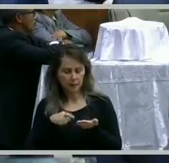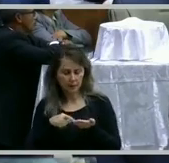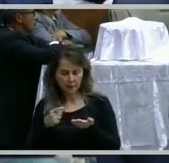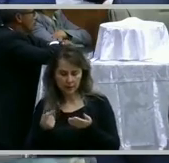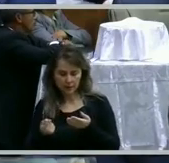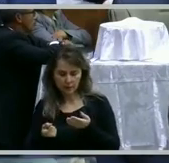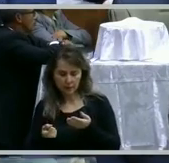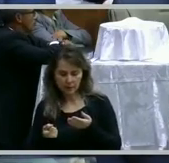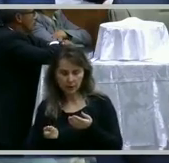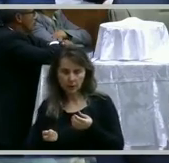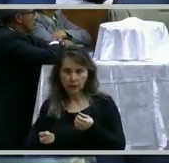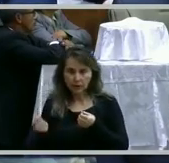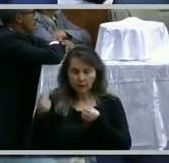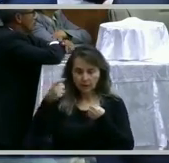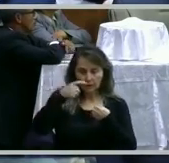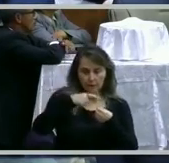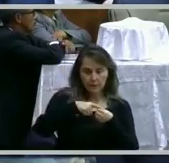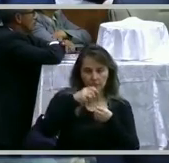número 121,